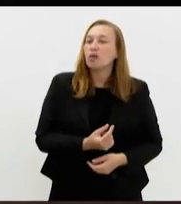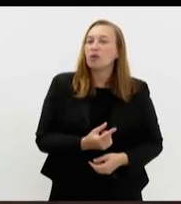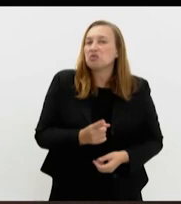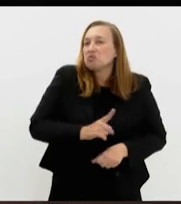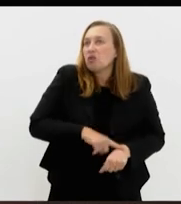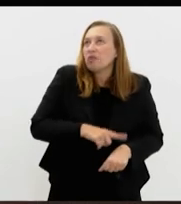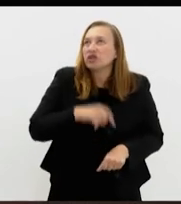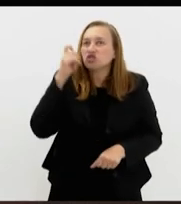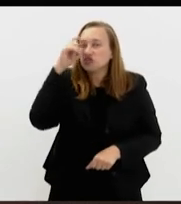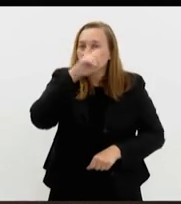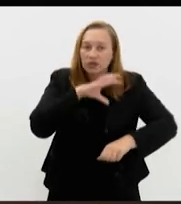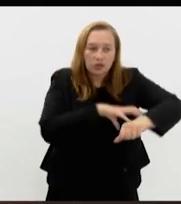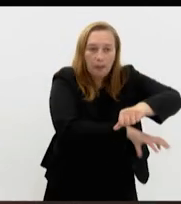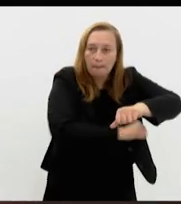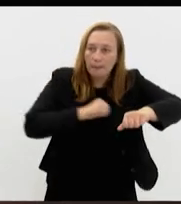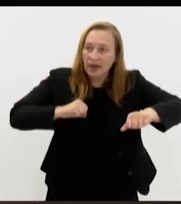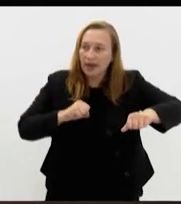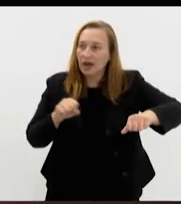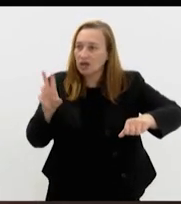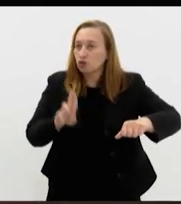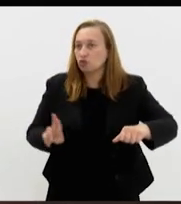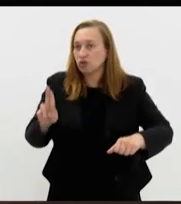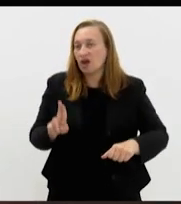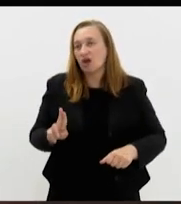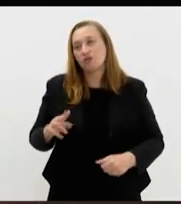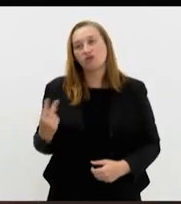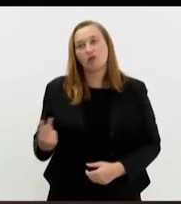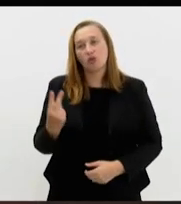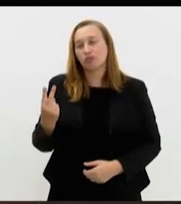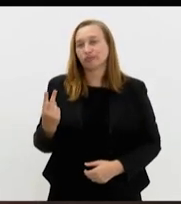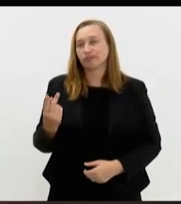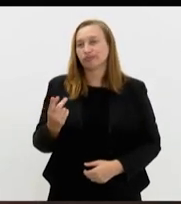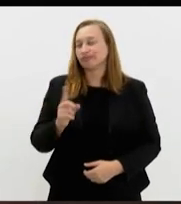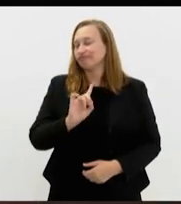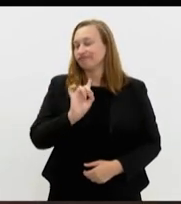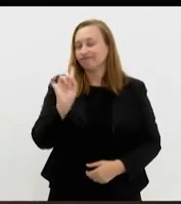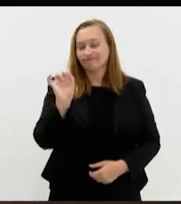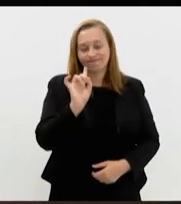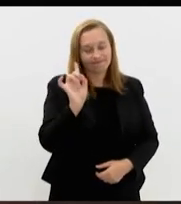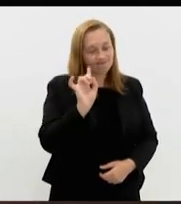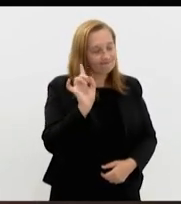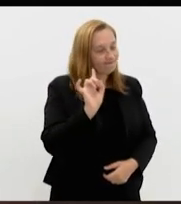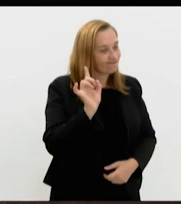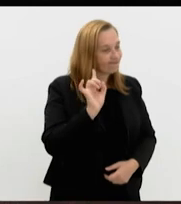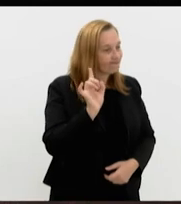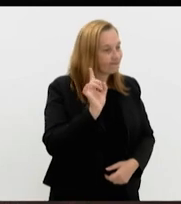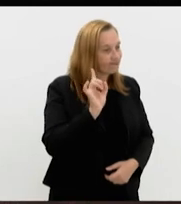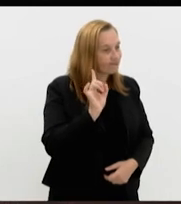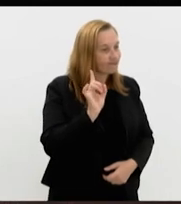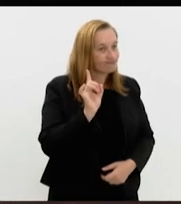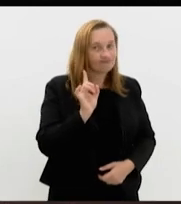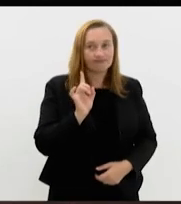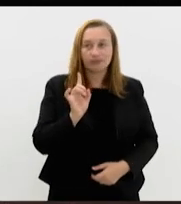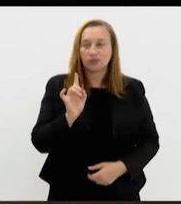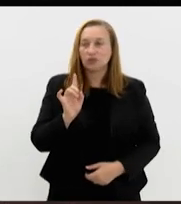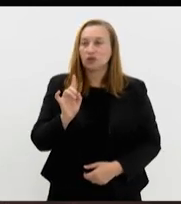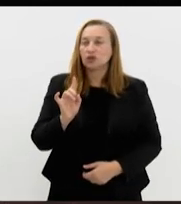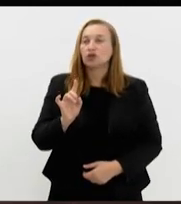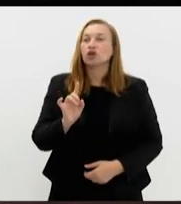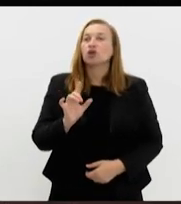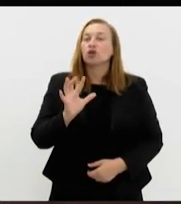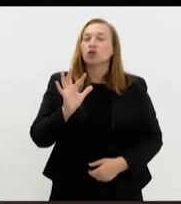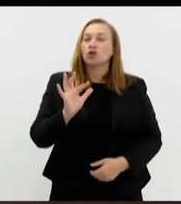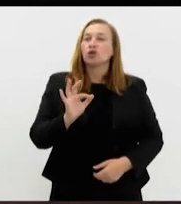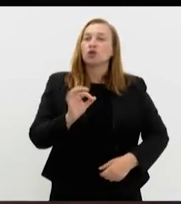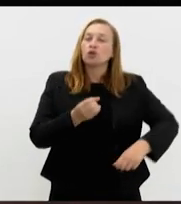ter a possibilidade de usar esse valor. Ele não é esse o olhar do Fundo Soberano. O Fundo